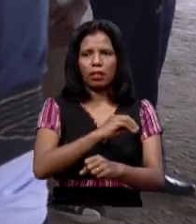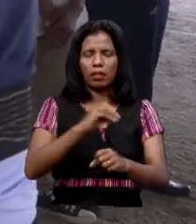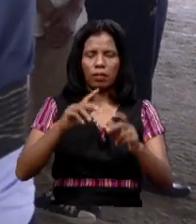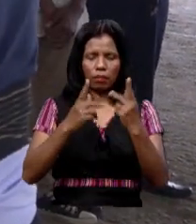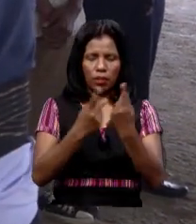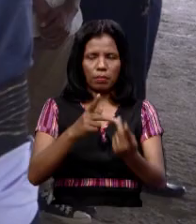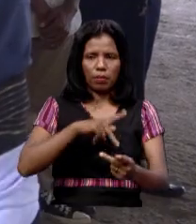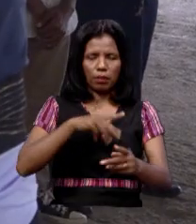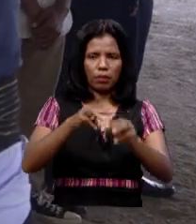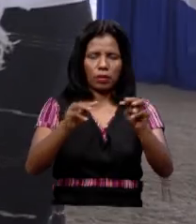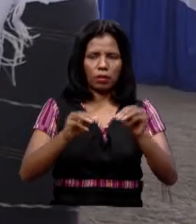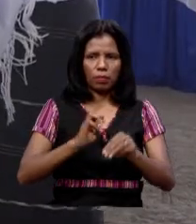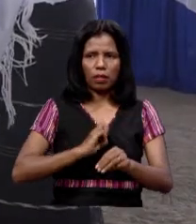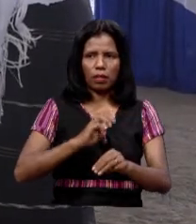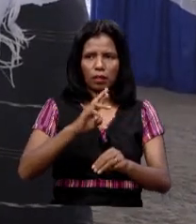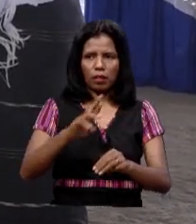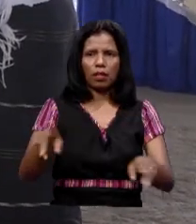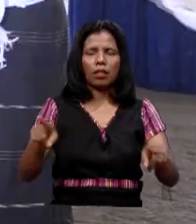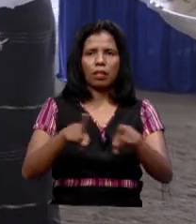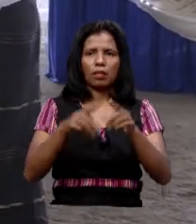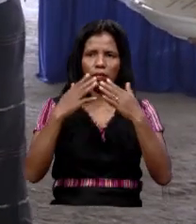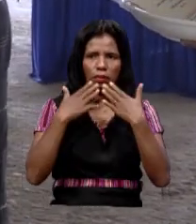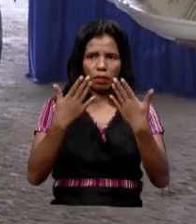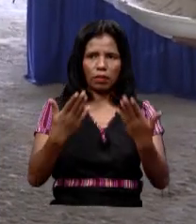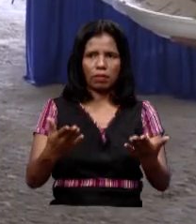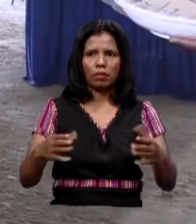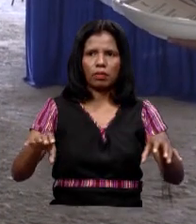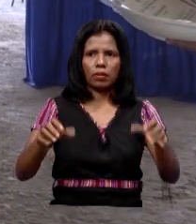Sira e município Hermera no dar agradecimento ba